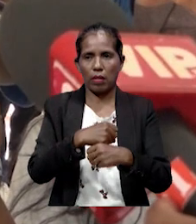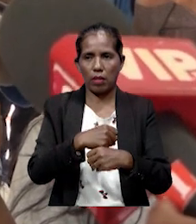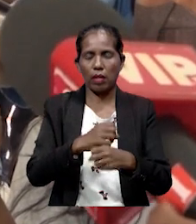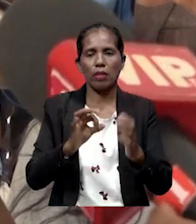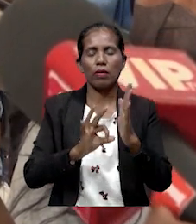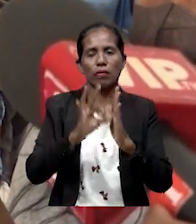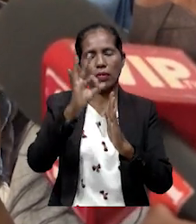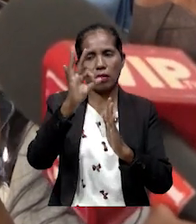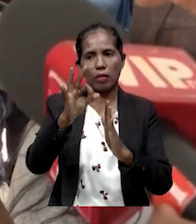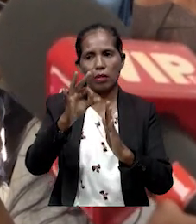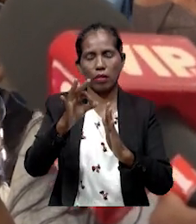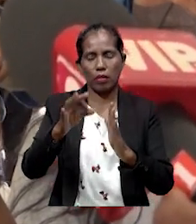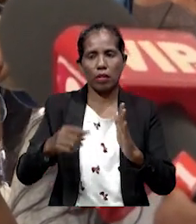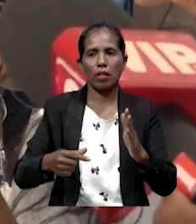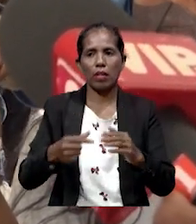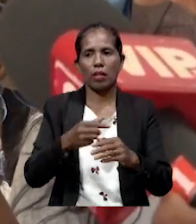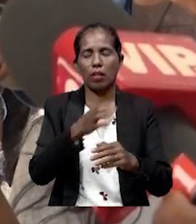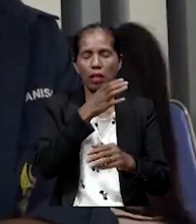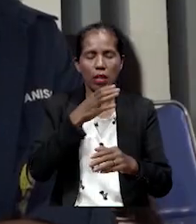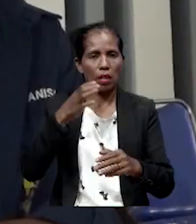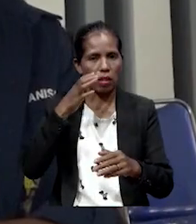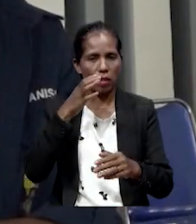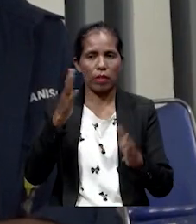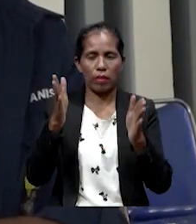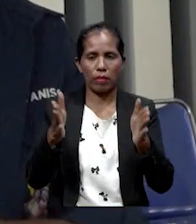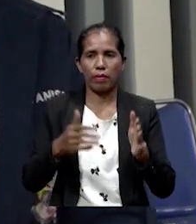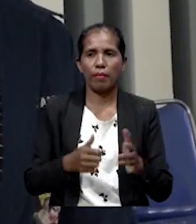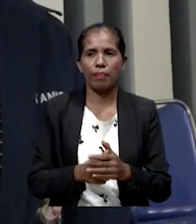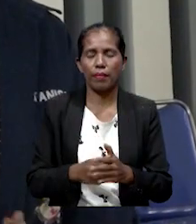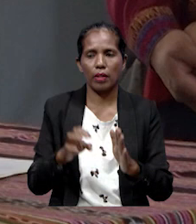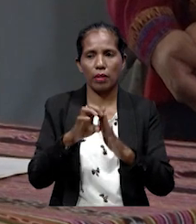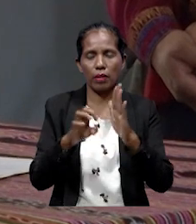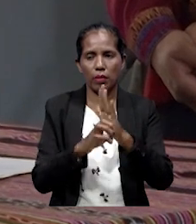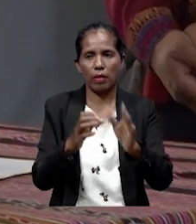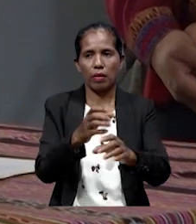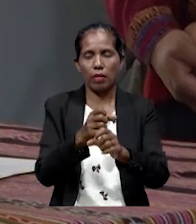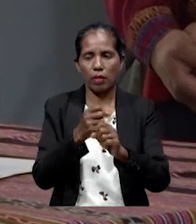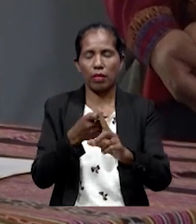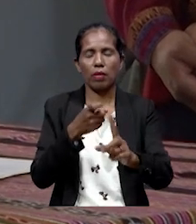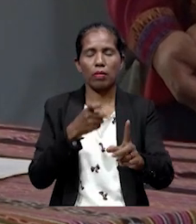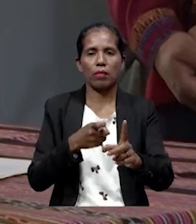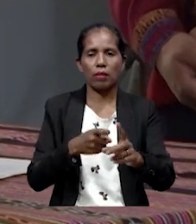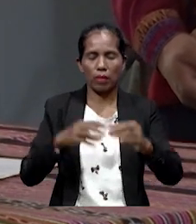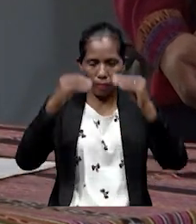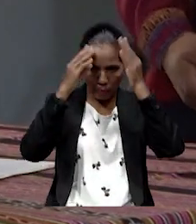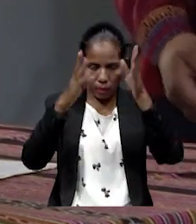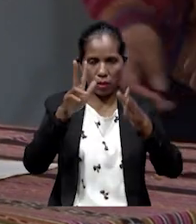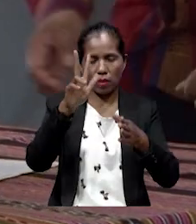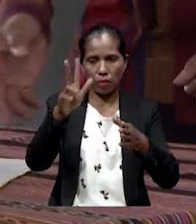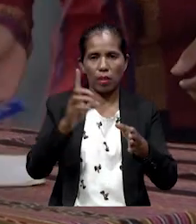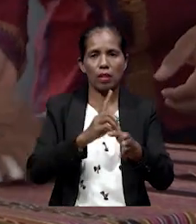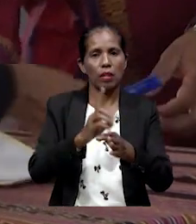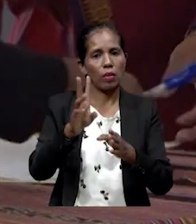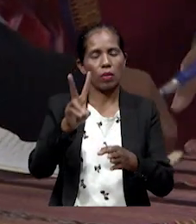faculdade engenharia agrícola nian. Estrutura nebe simona posse composto decano tolu, diretor